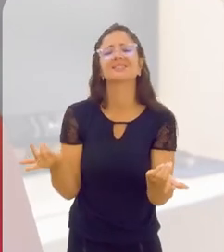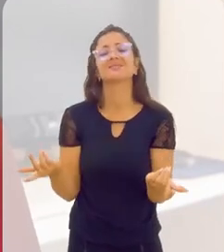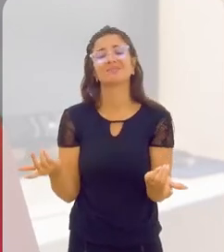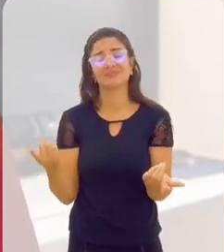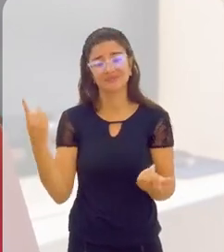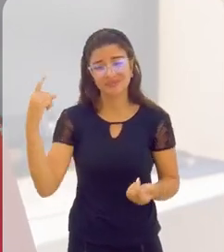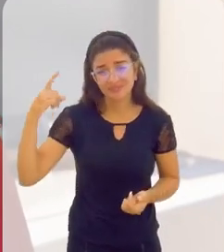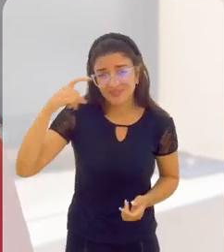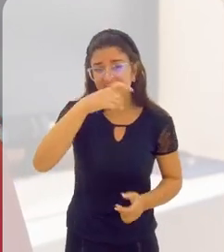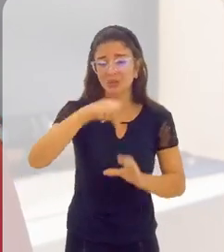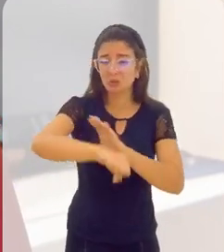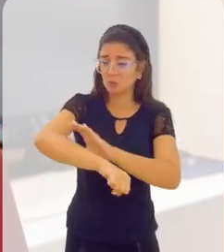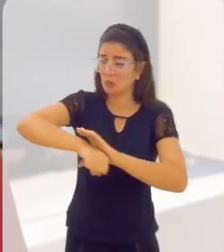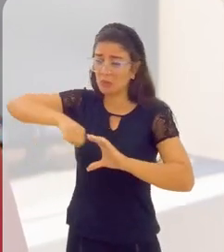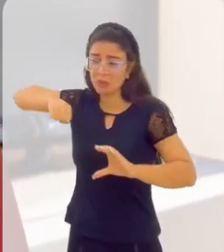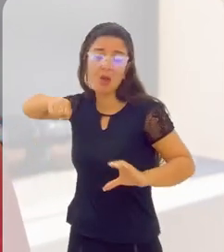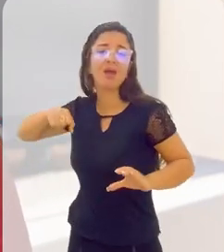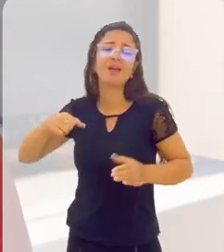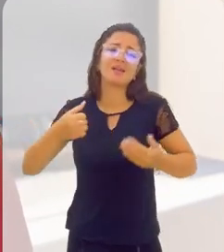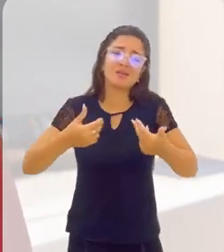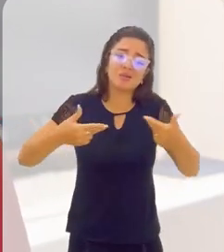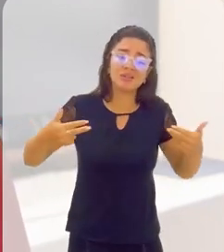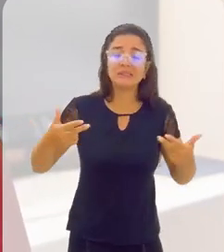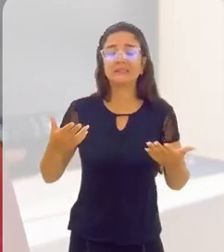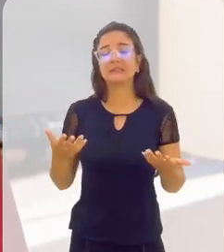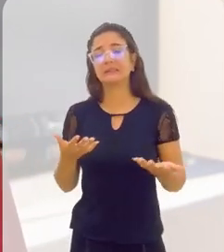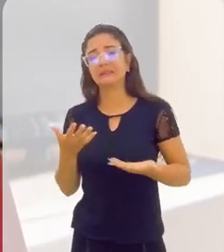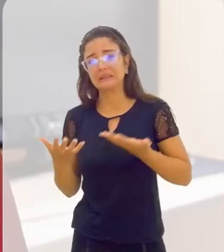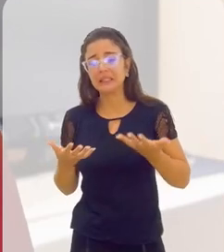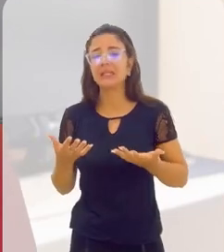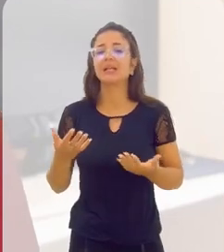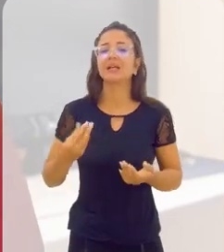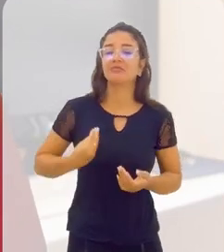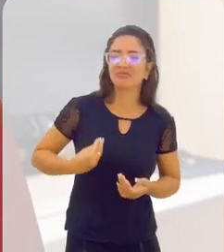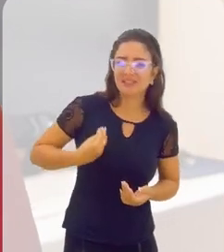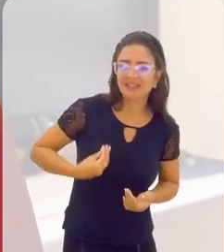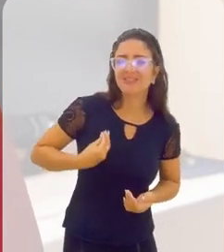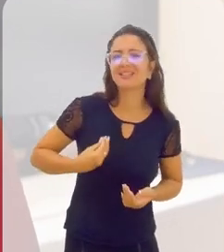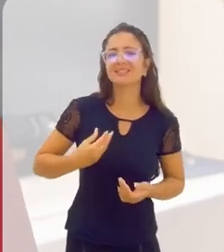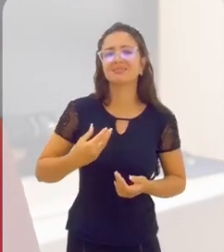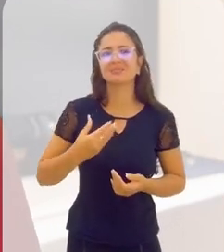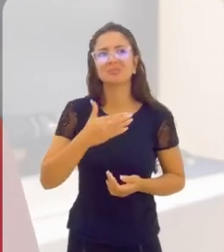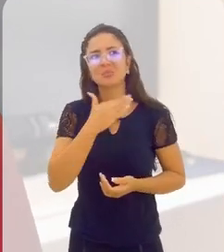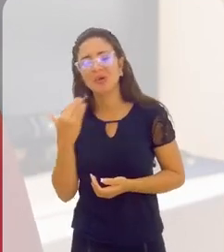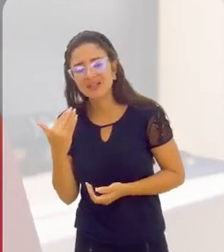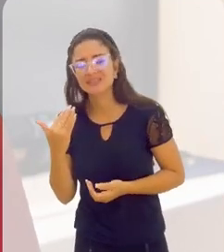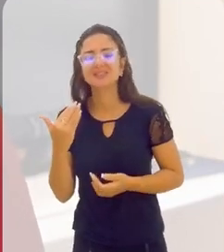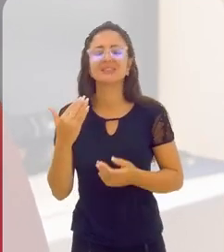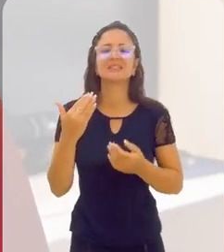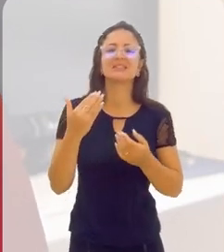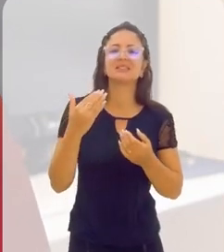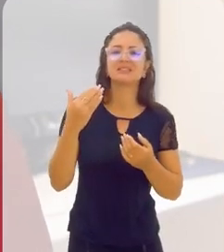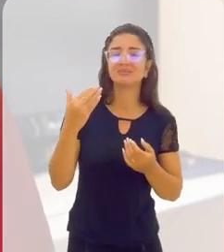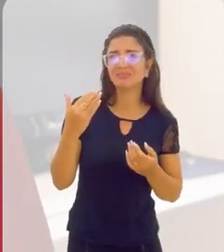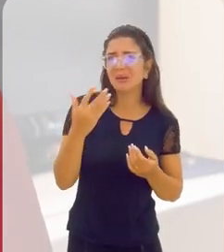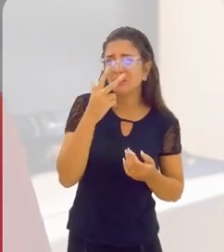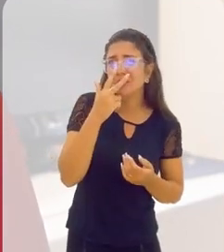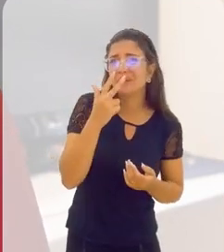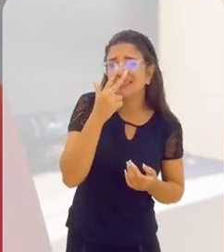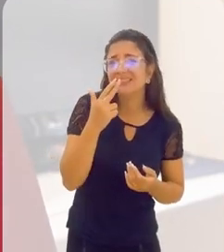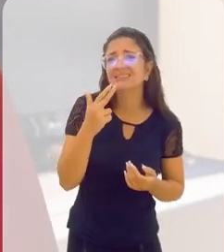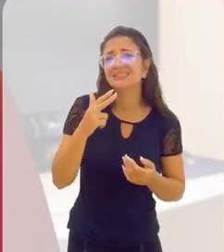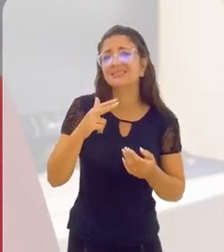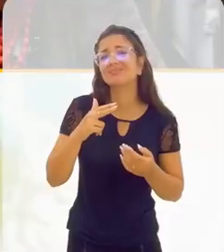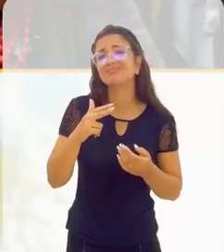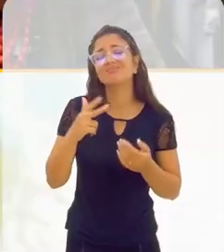ela prevalece nos noticiários lidar com a vida e a morte é algo para gente